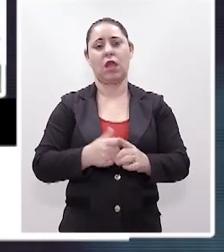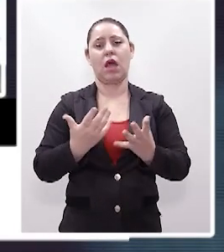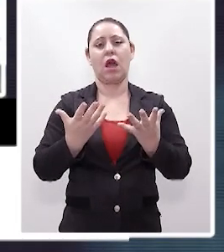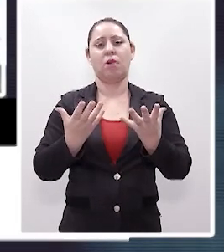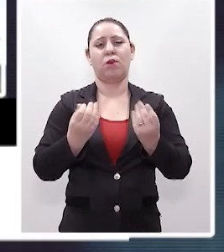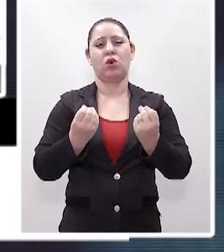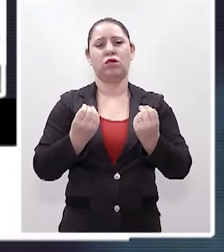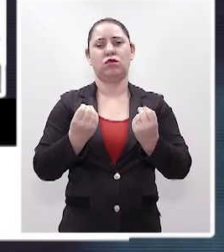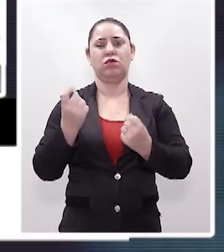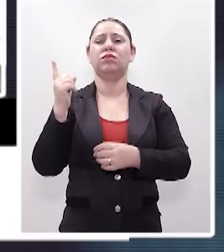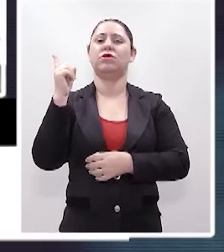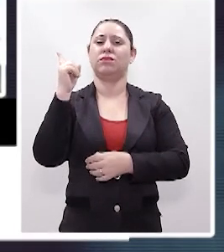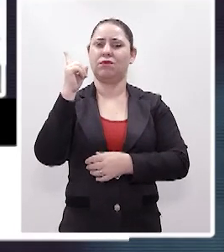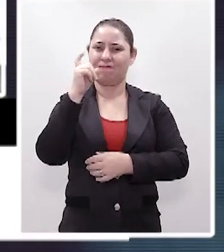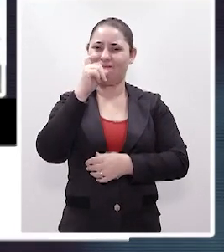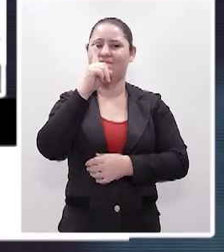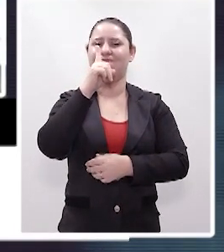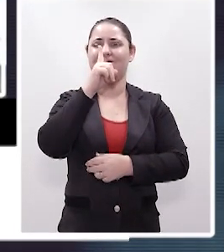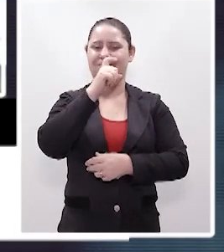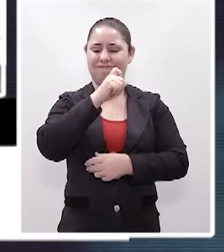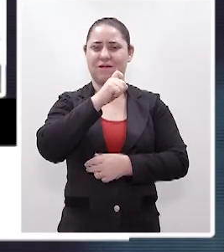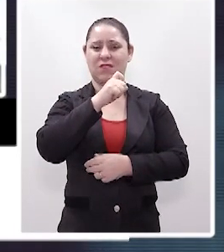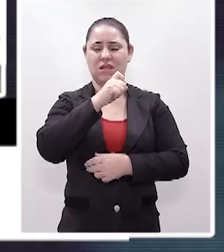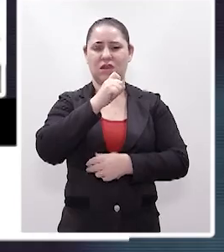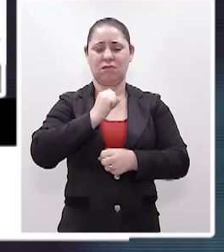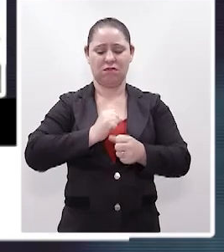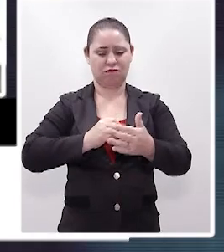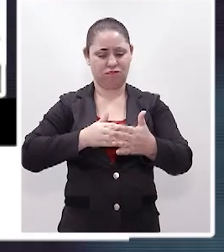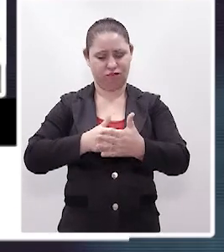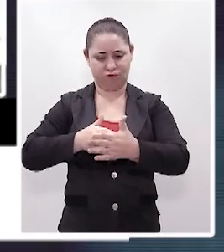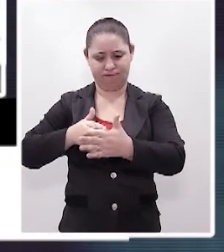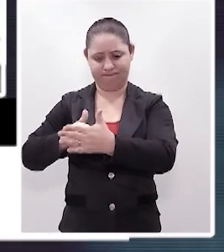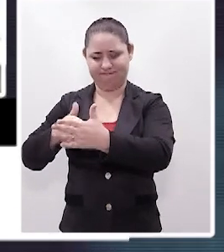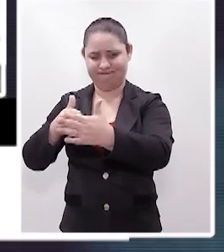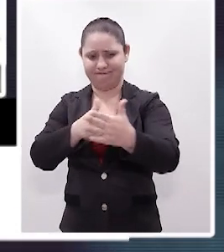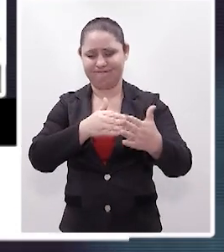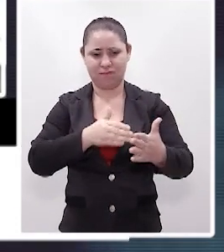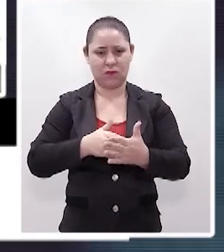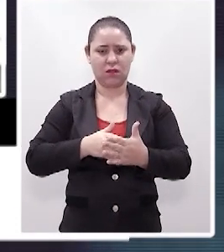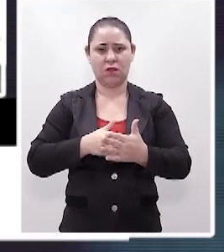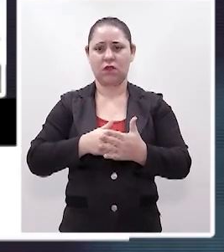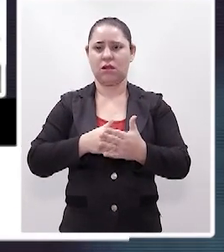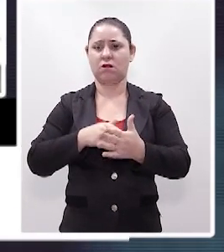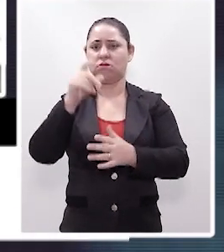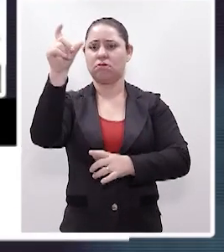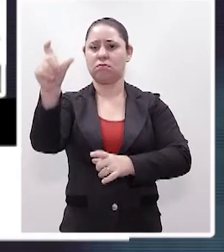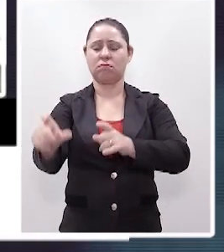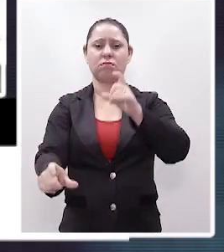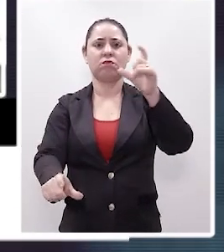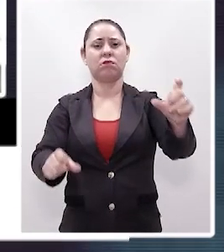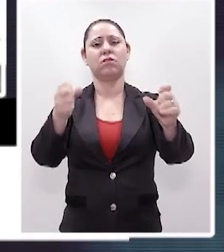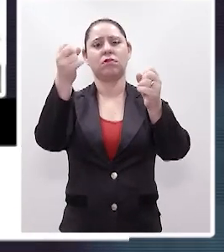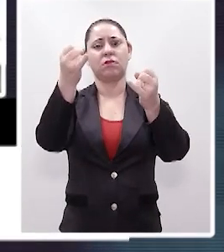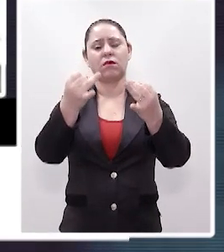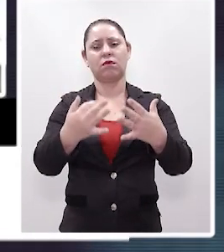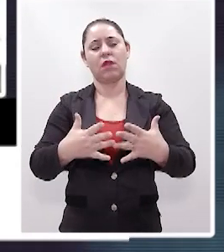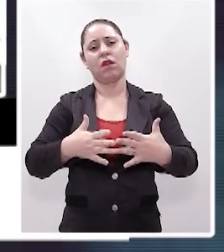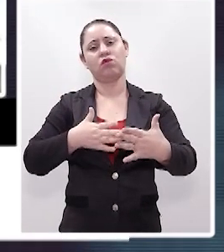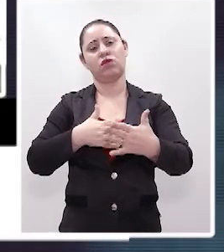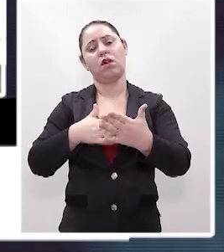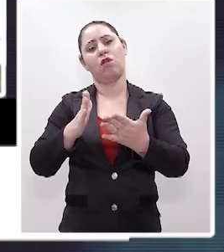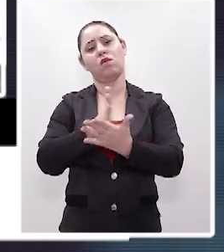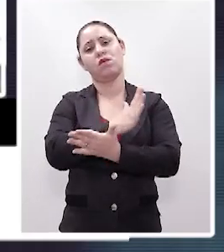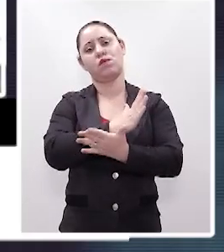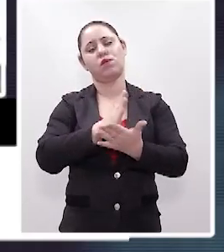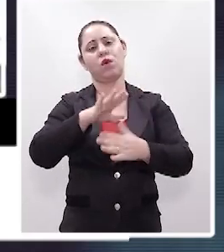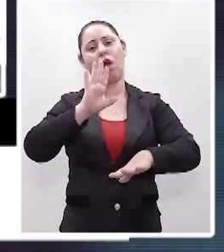muito terrível e impôs uma série de desafios para todo mundo. A Karine e a Maritê contaram aí alguns desses